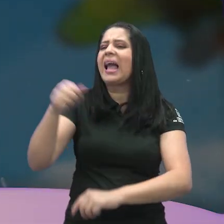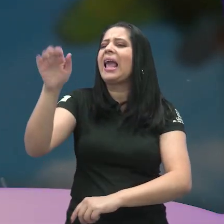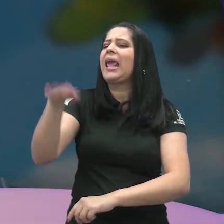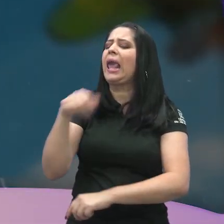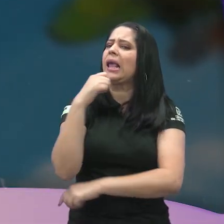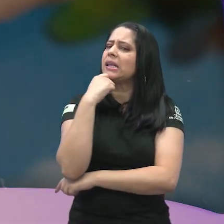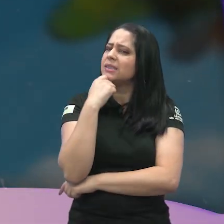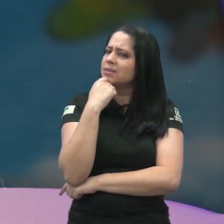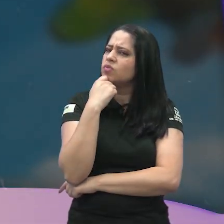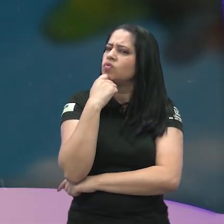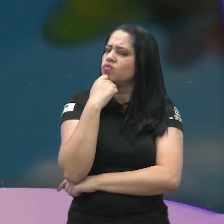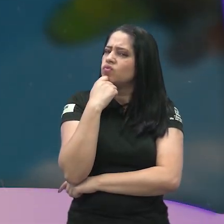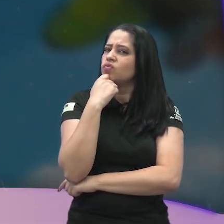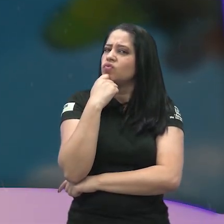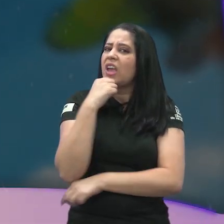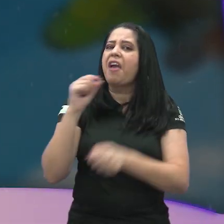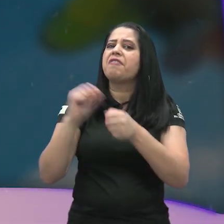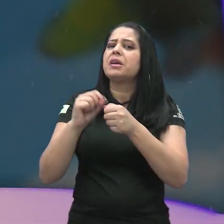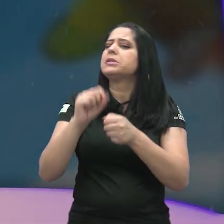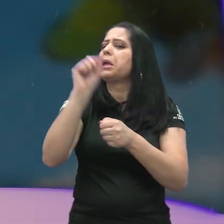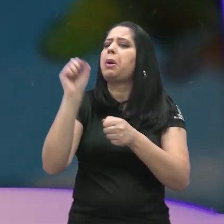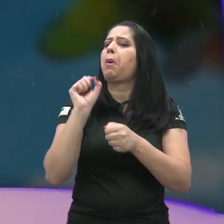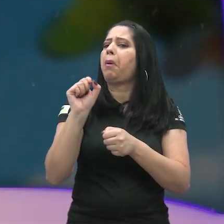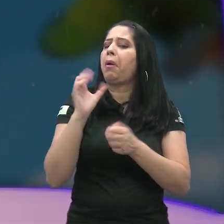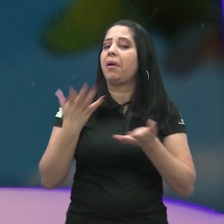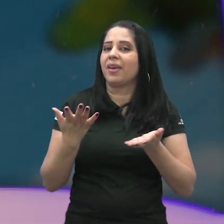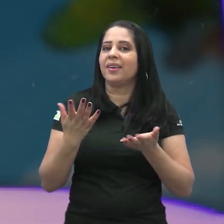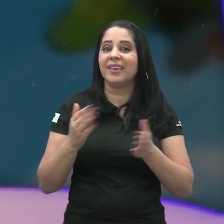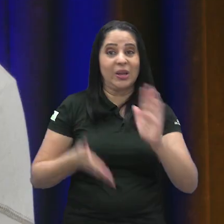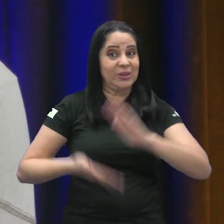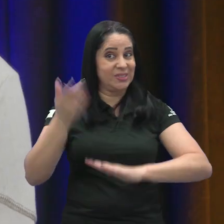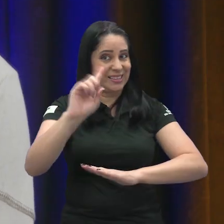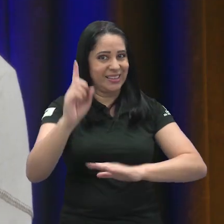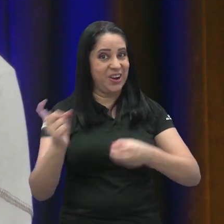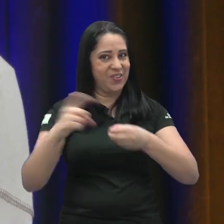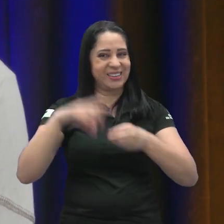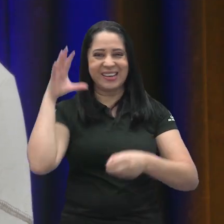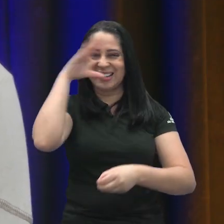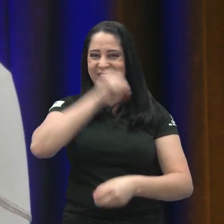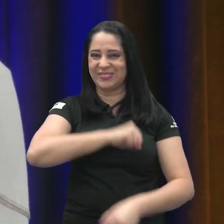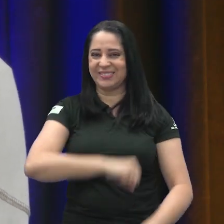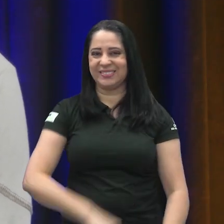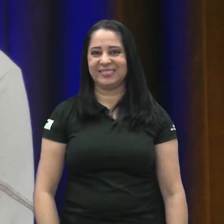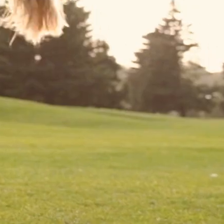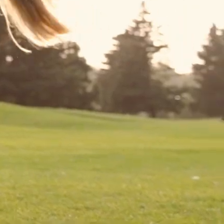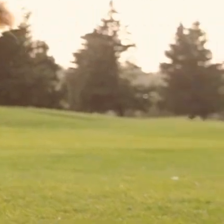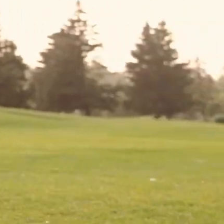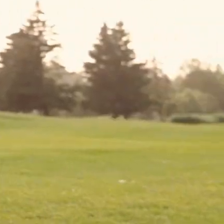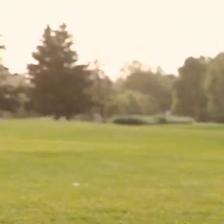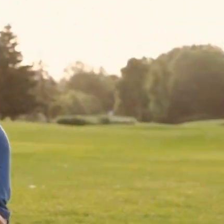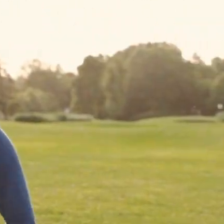artista misterioso? Quem será e o que será que ele está fazendo? Não saia daí que a gente volta já já.